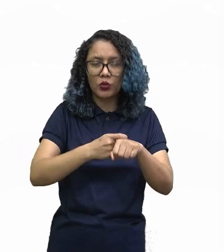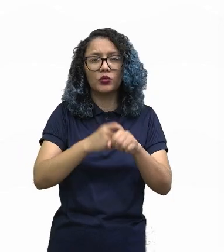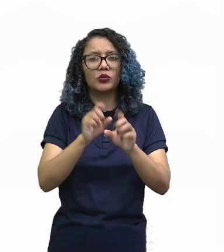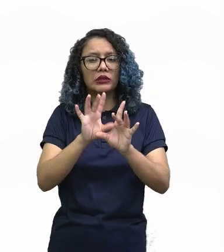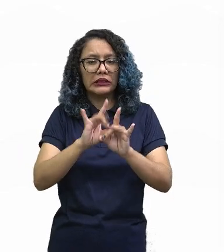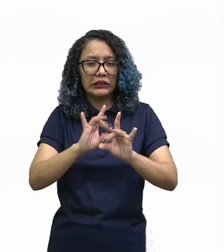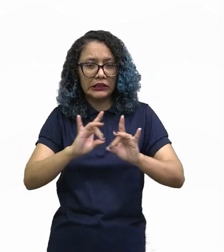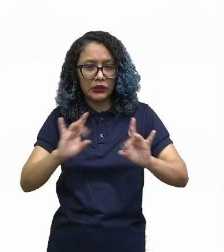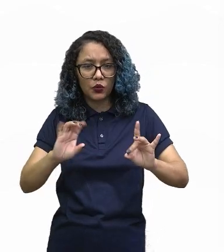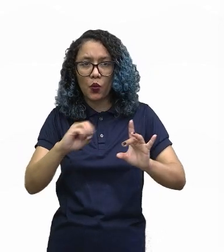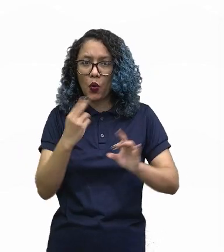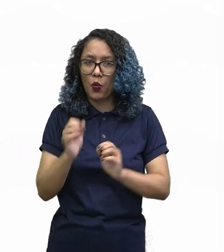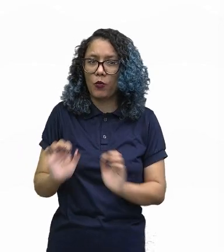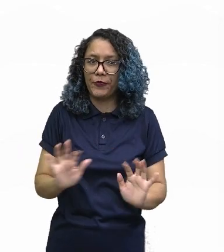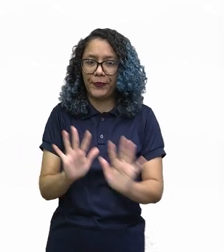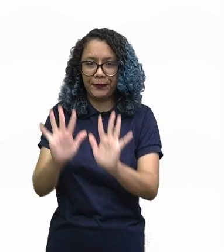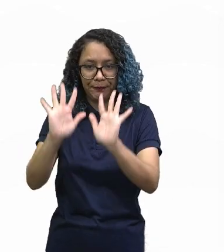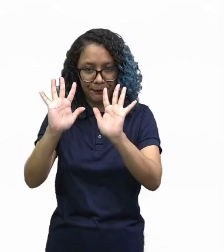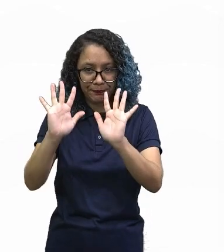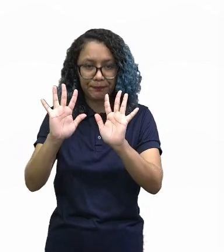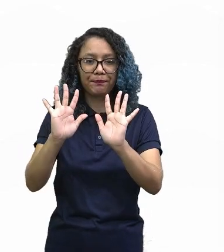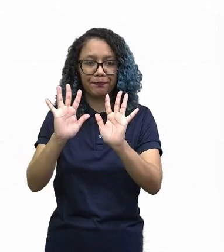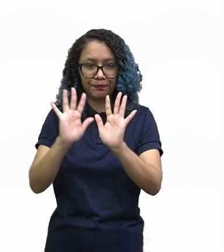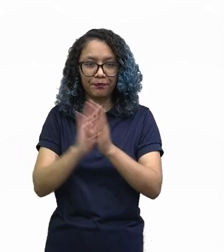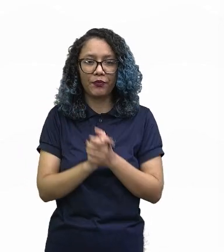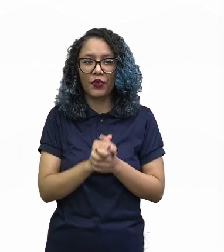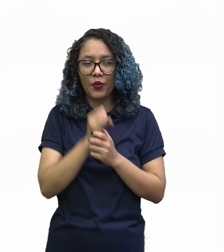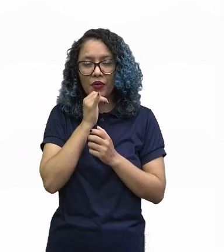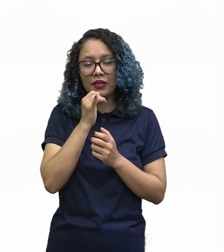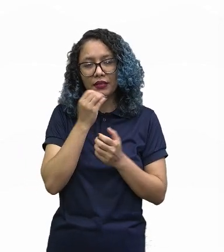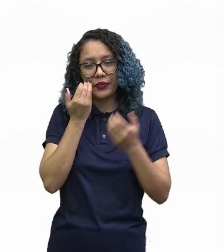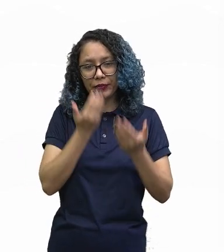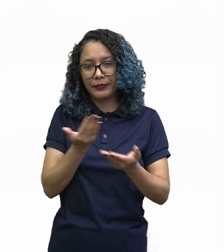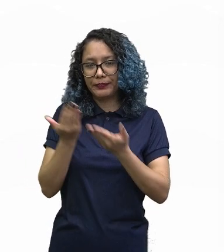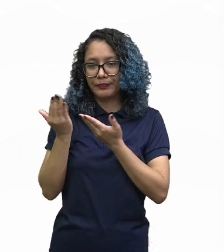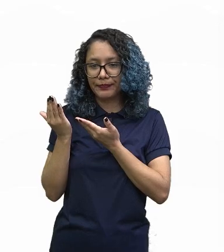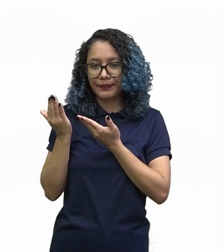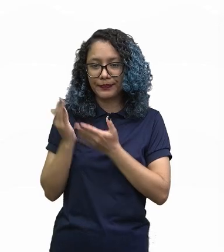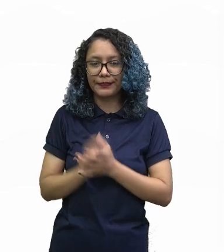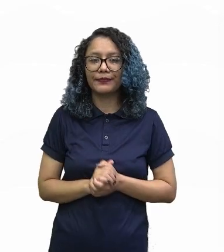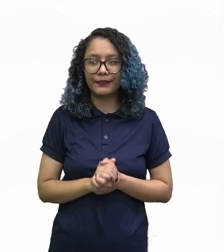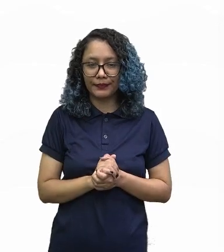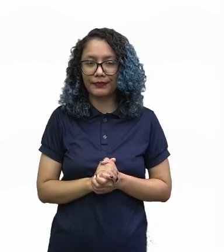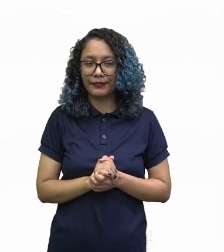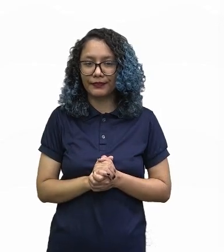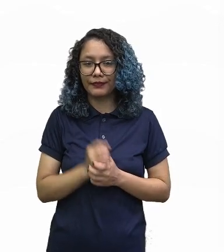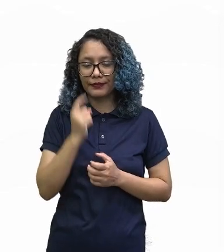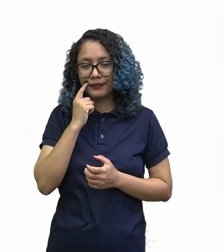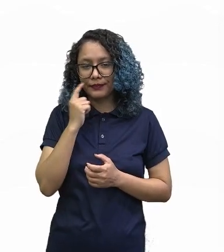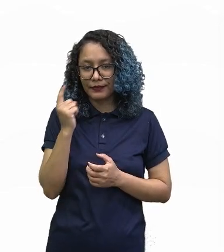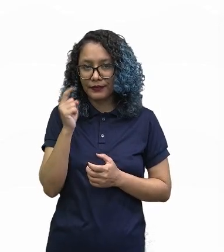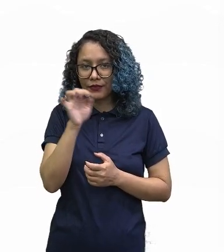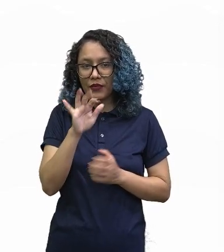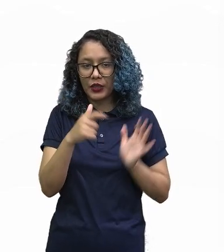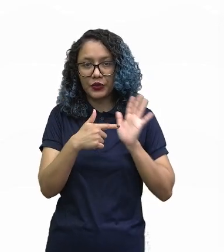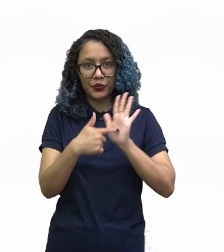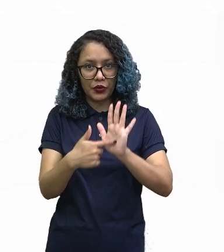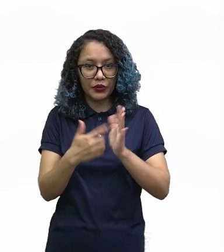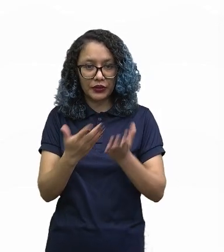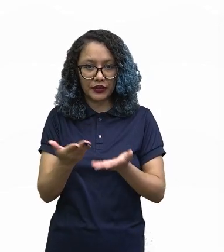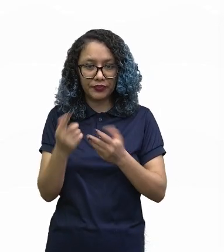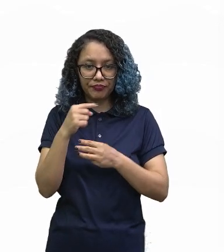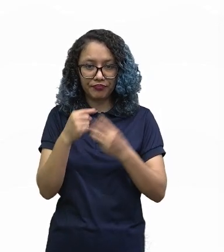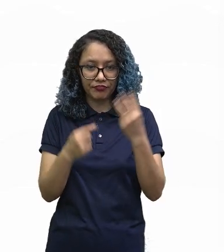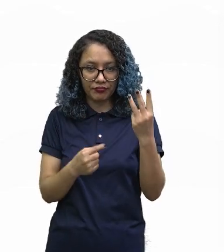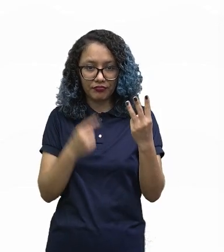sólido, líquido ou gasoso, como você tem aí nas 3 imagens que representam. Ou seja, uma